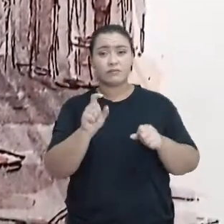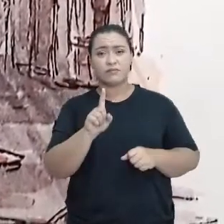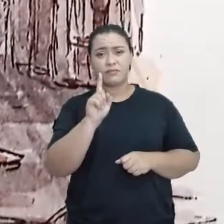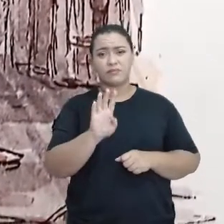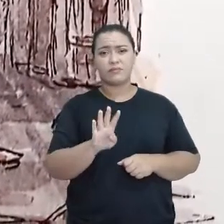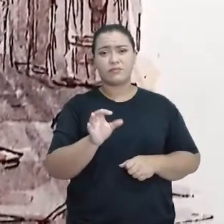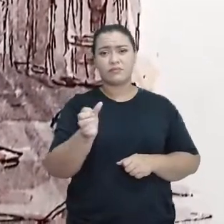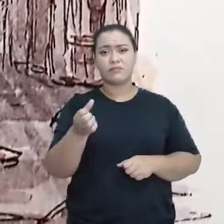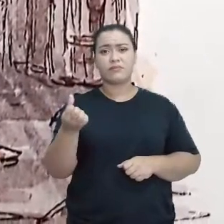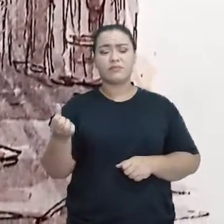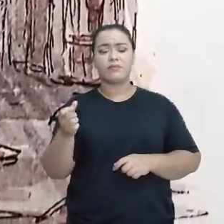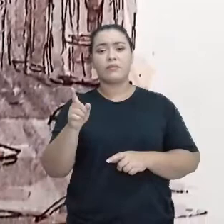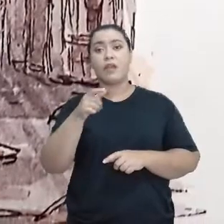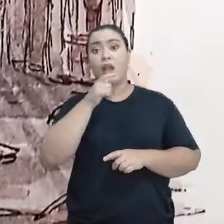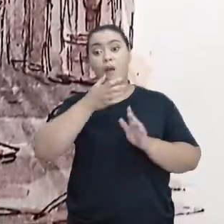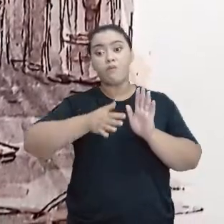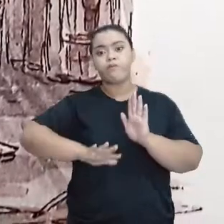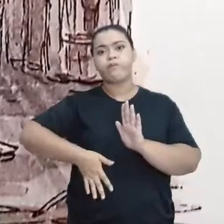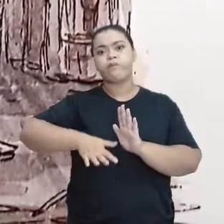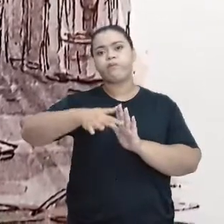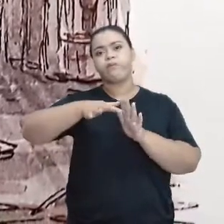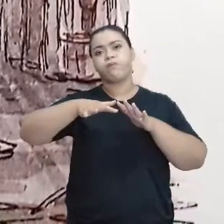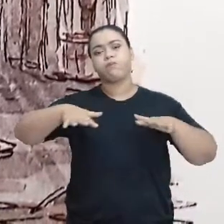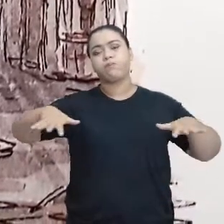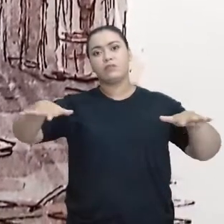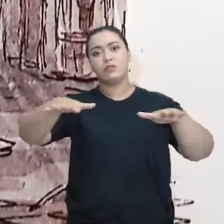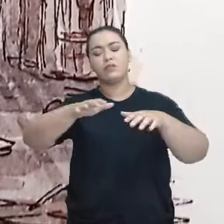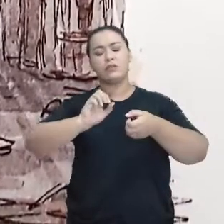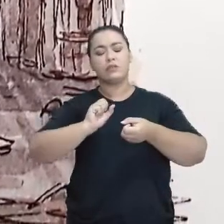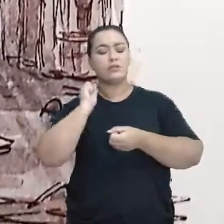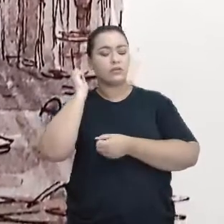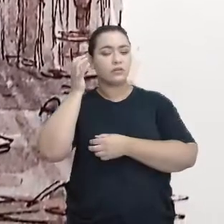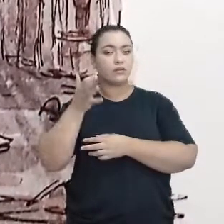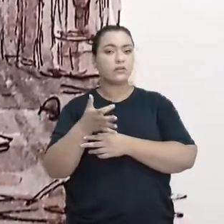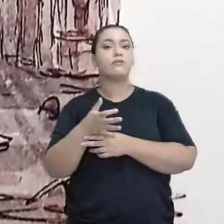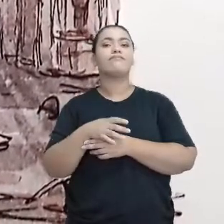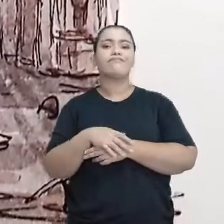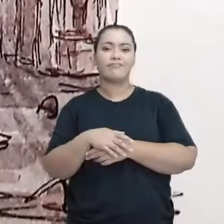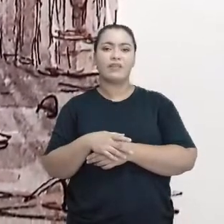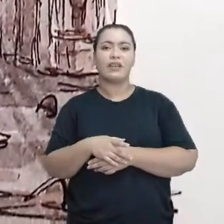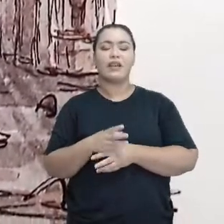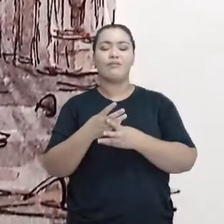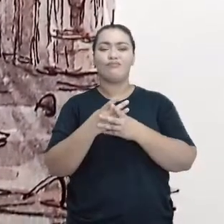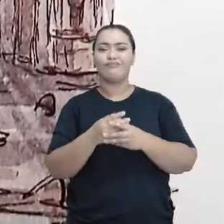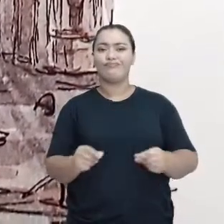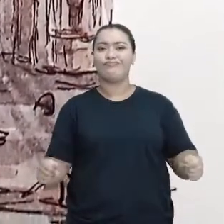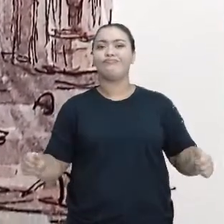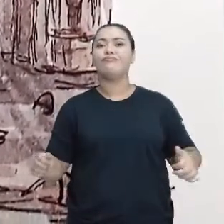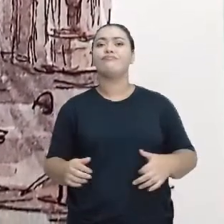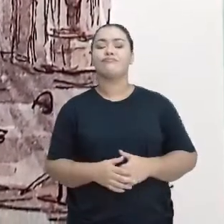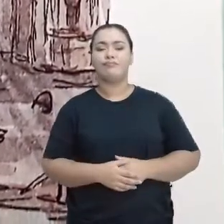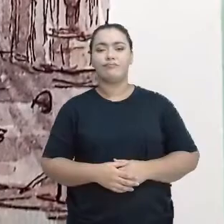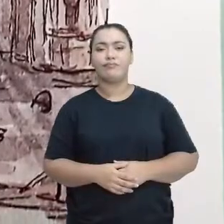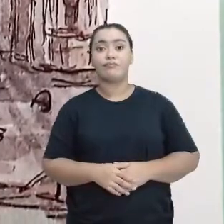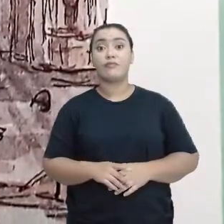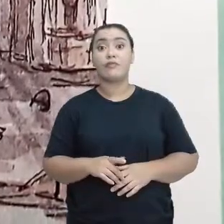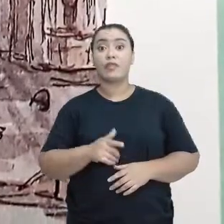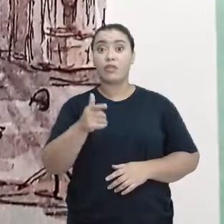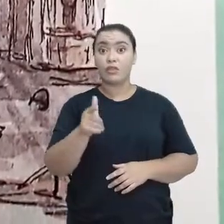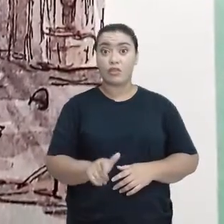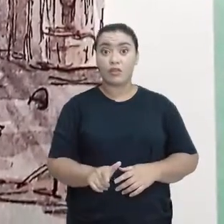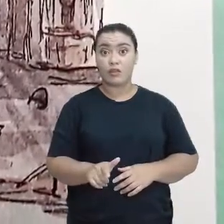1466, uma enchente inundou a cidade no meio da noite e causou muita destruição. Mais uma vez,